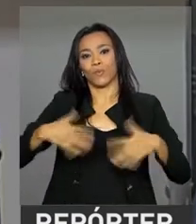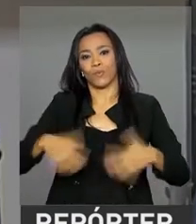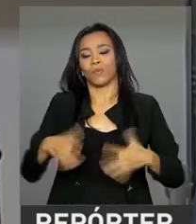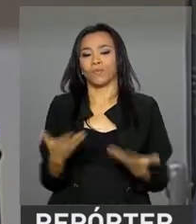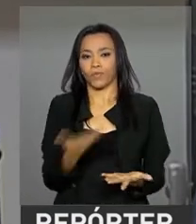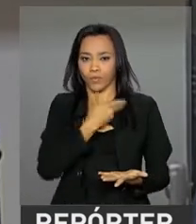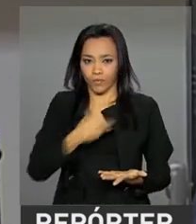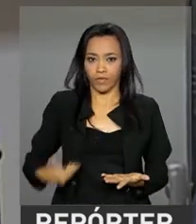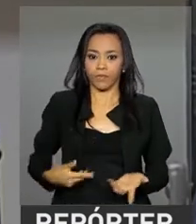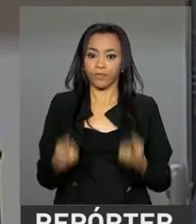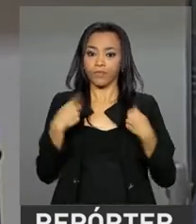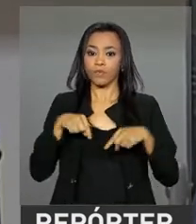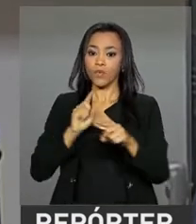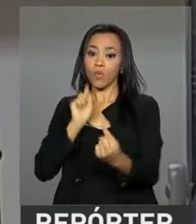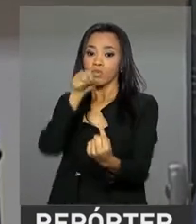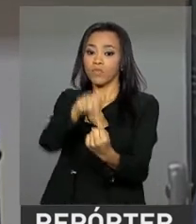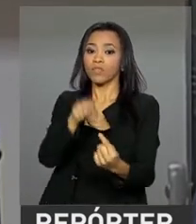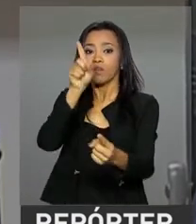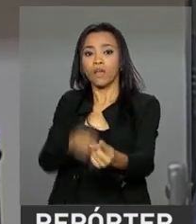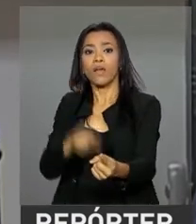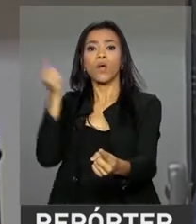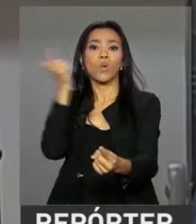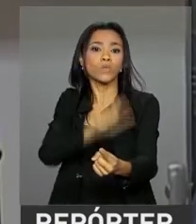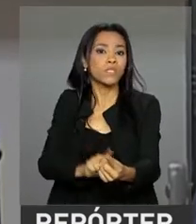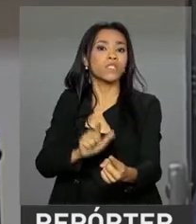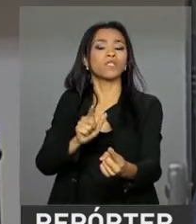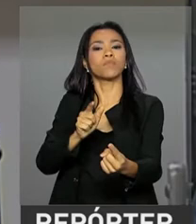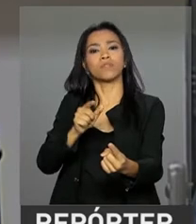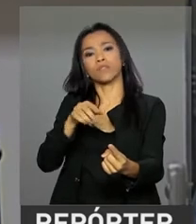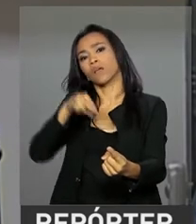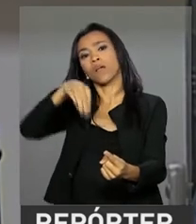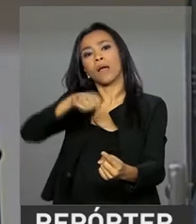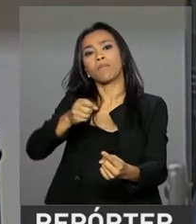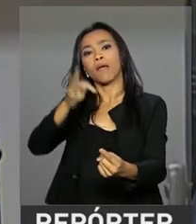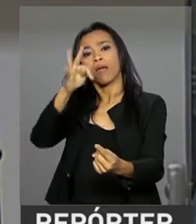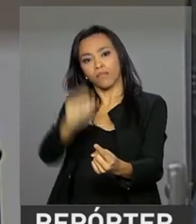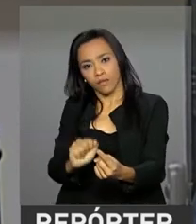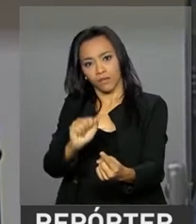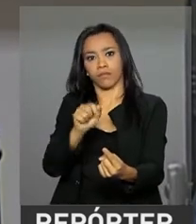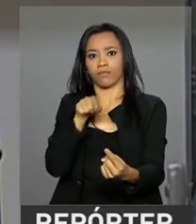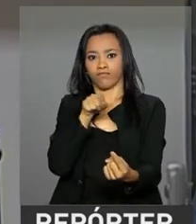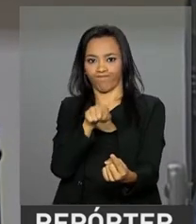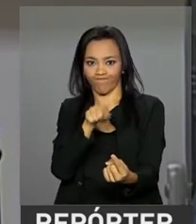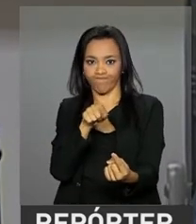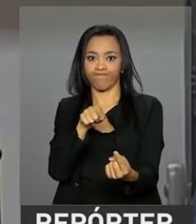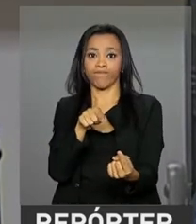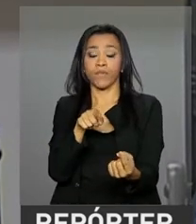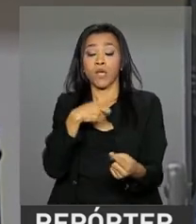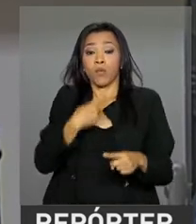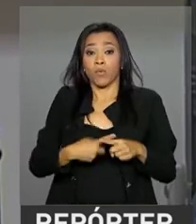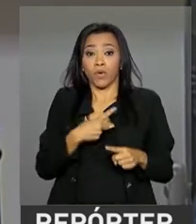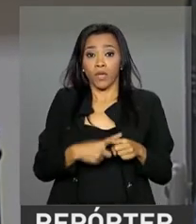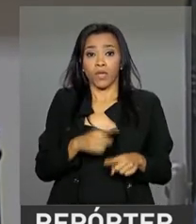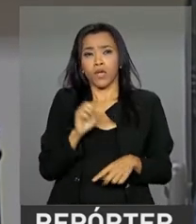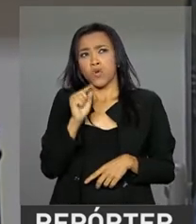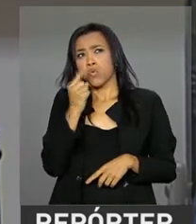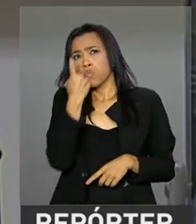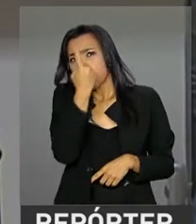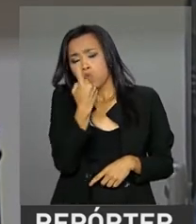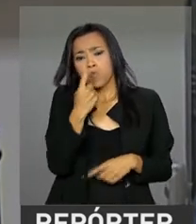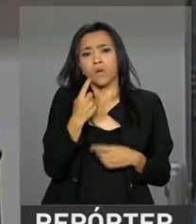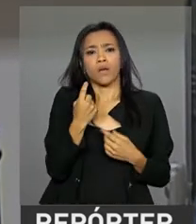é que cumprimos a meta de resultado primário porque uma das razões talvez a